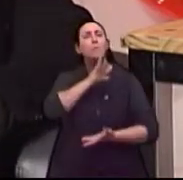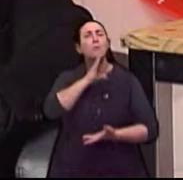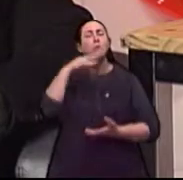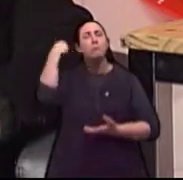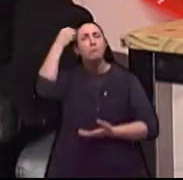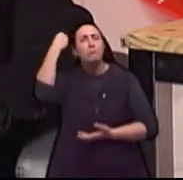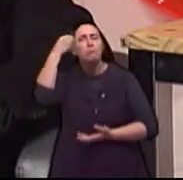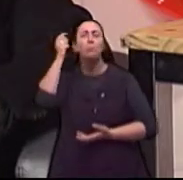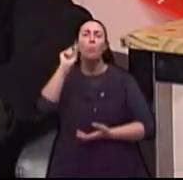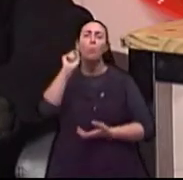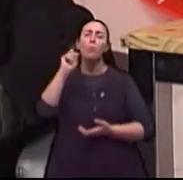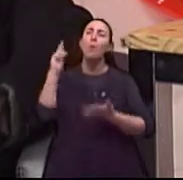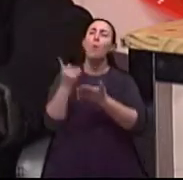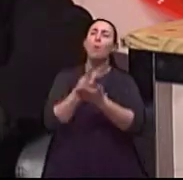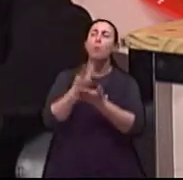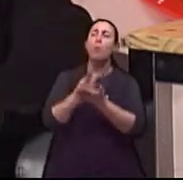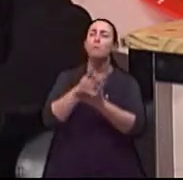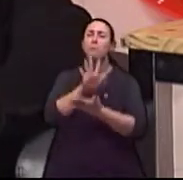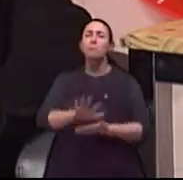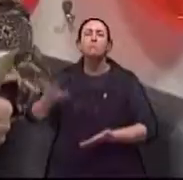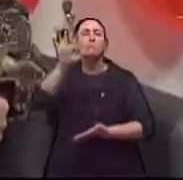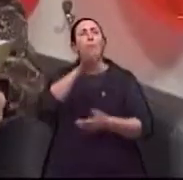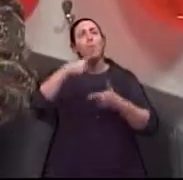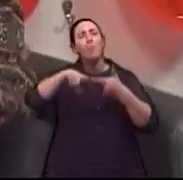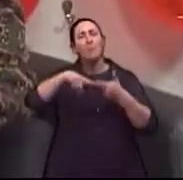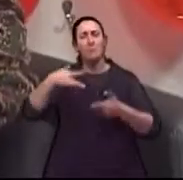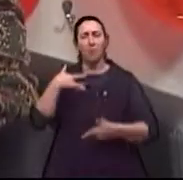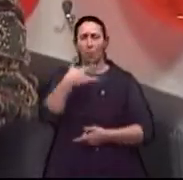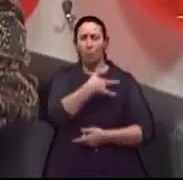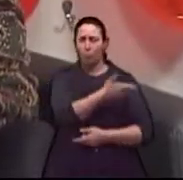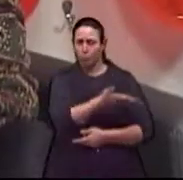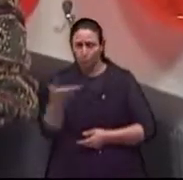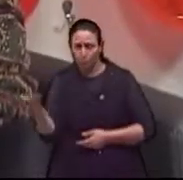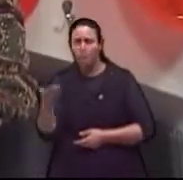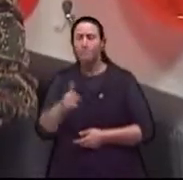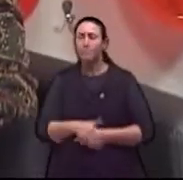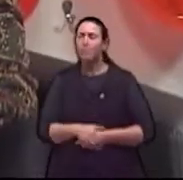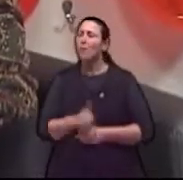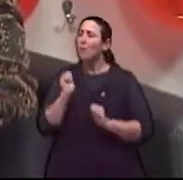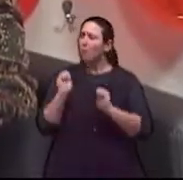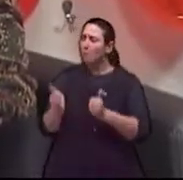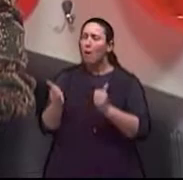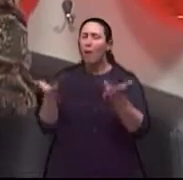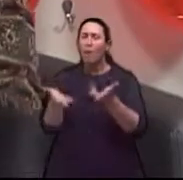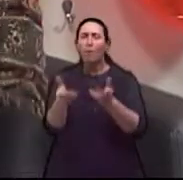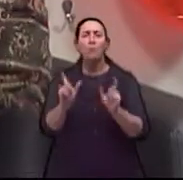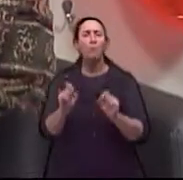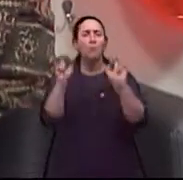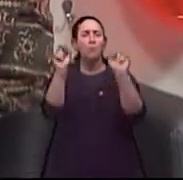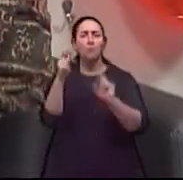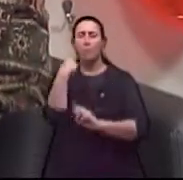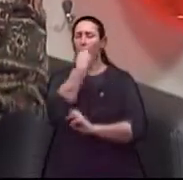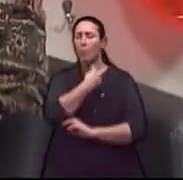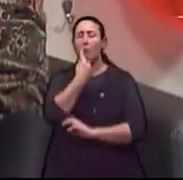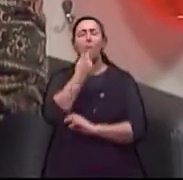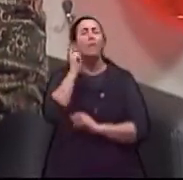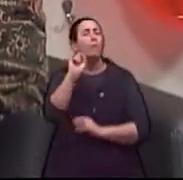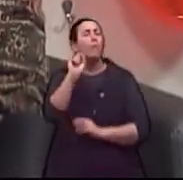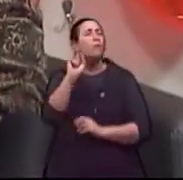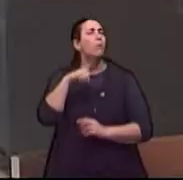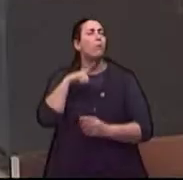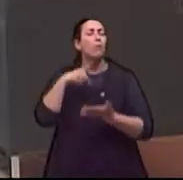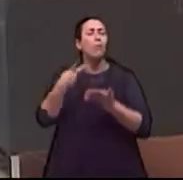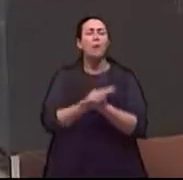e preservação da saúde das pessoas exatamente e câncer bucal especificamente Afinal o que que é qualquer